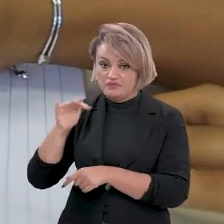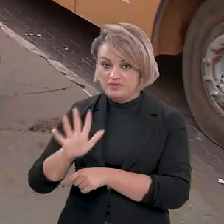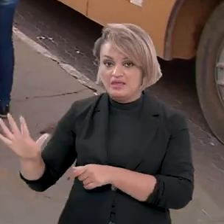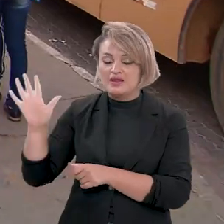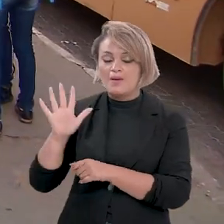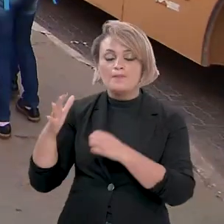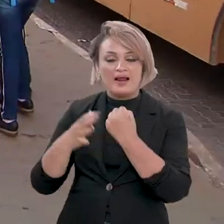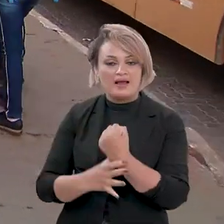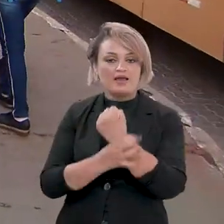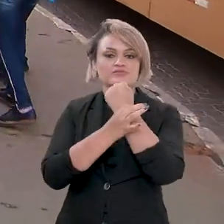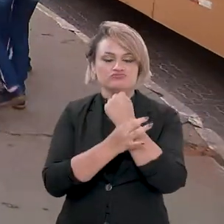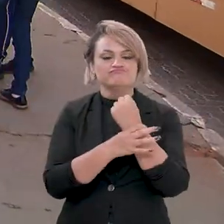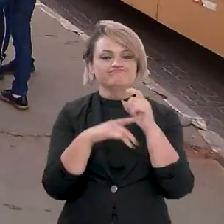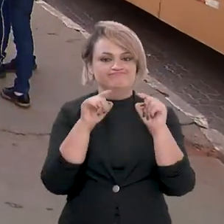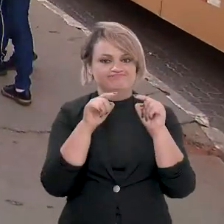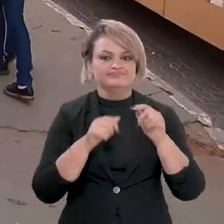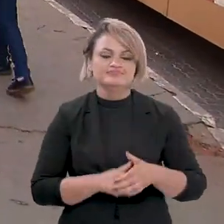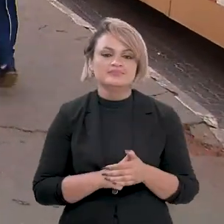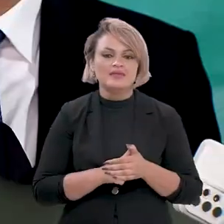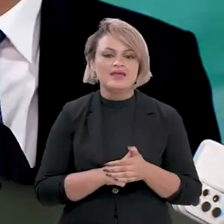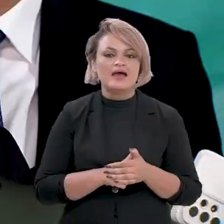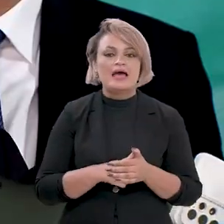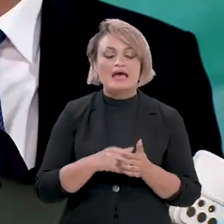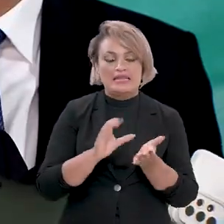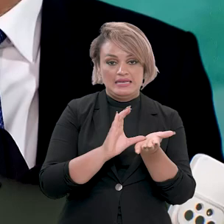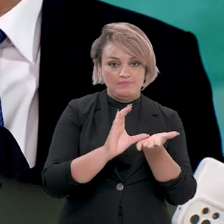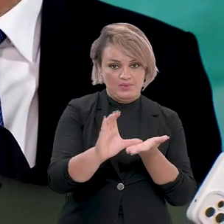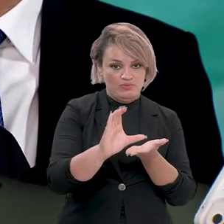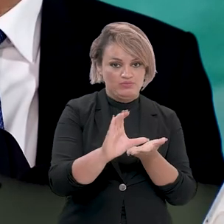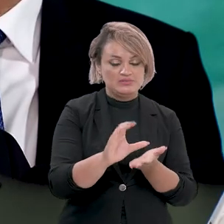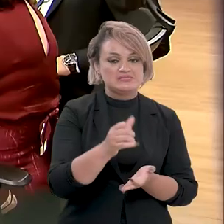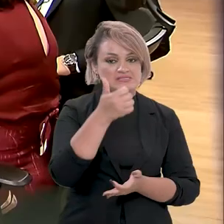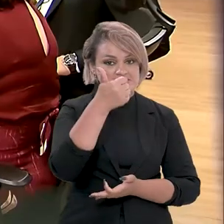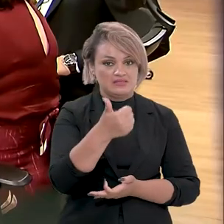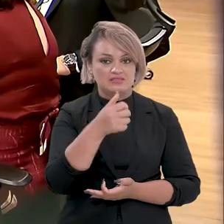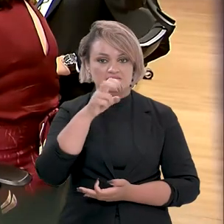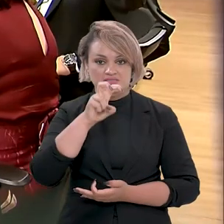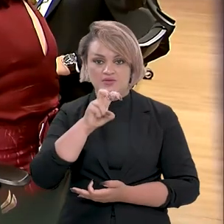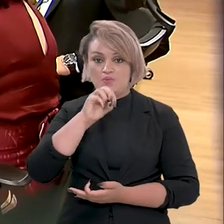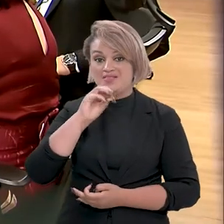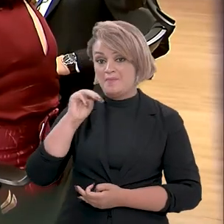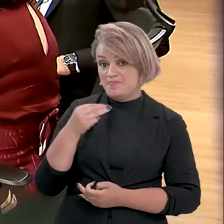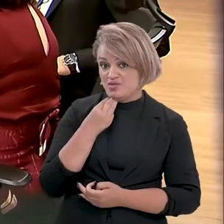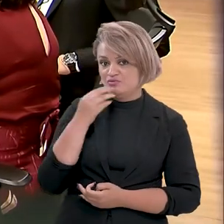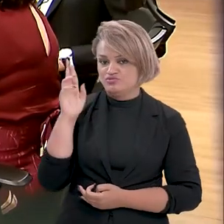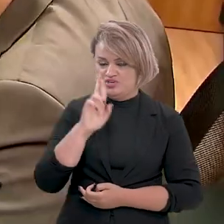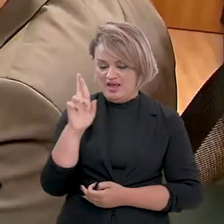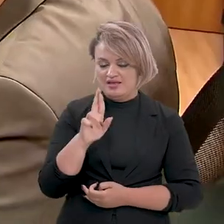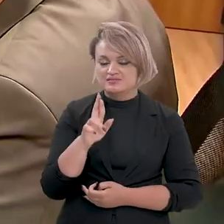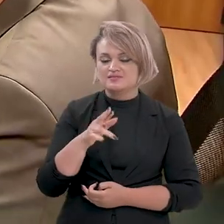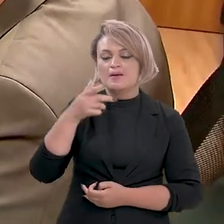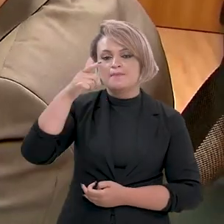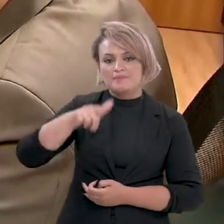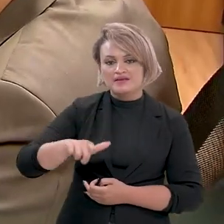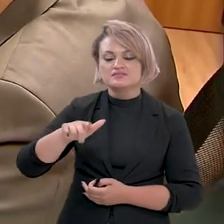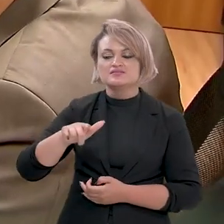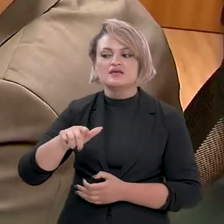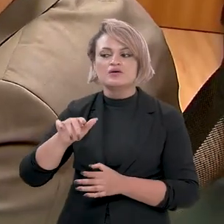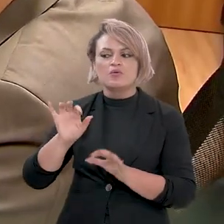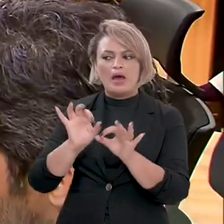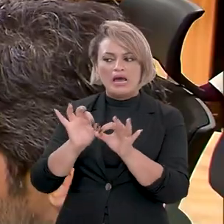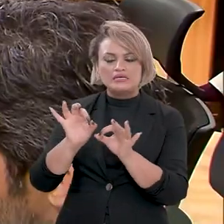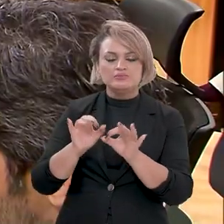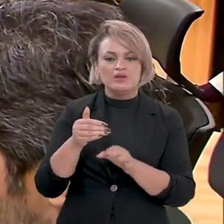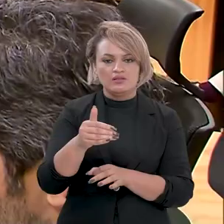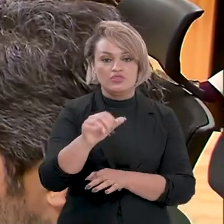segue atuando para garantir a segurança. Além da liberação imediata de 150 milhões de reais, a Frente de Trabalho